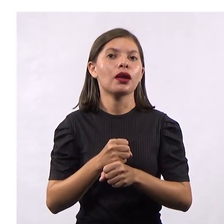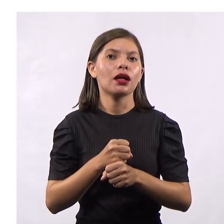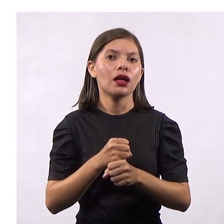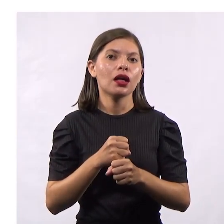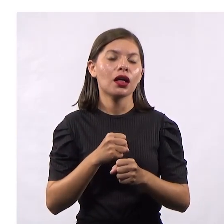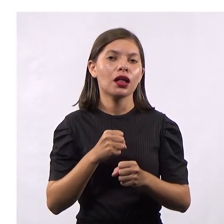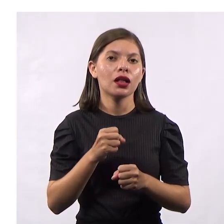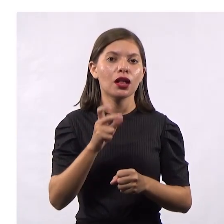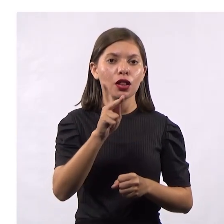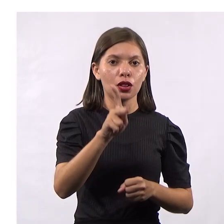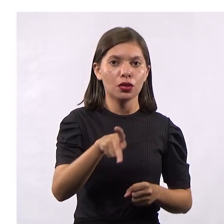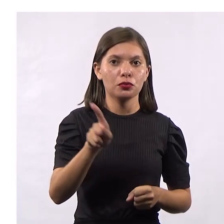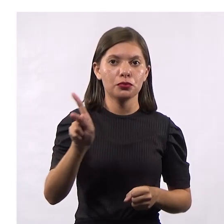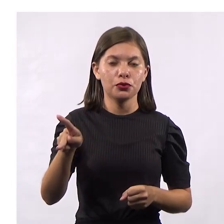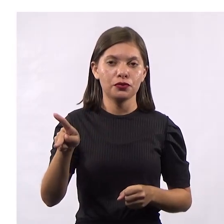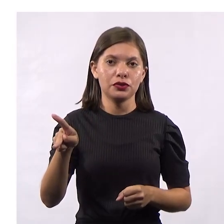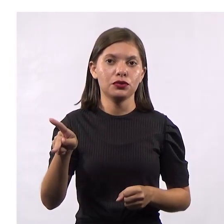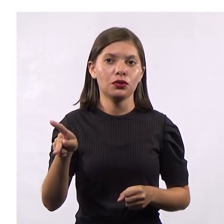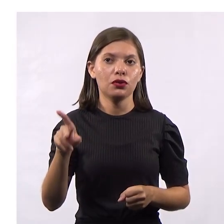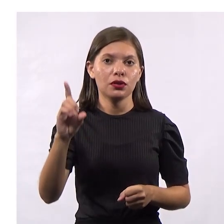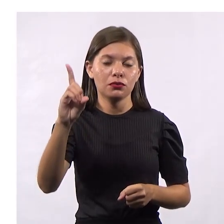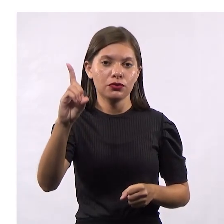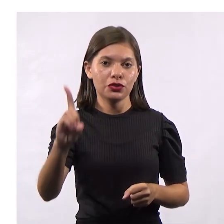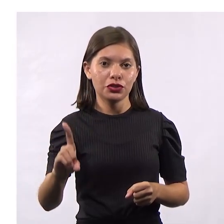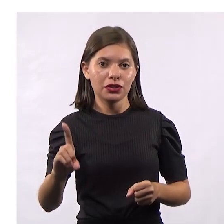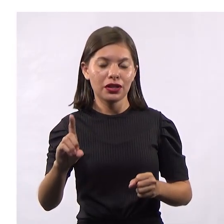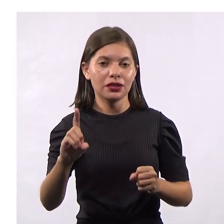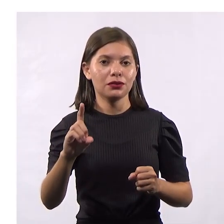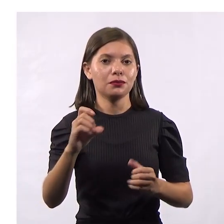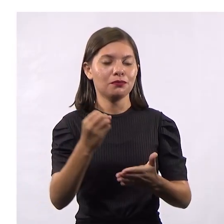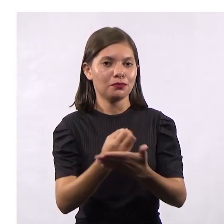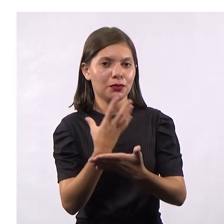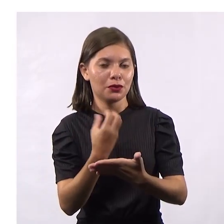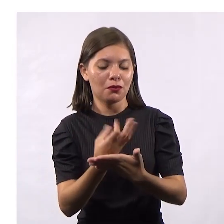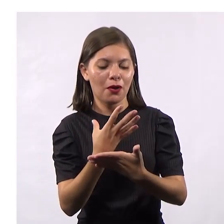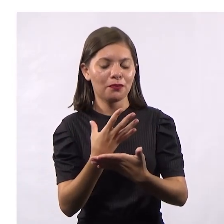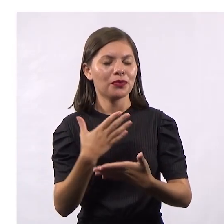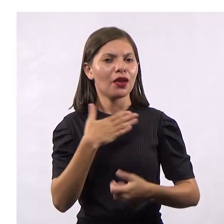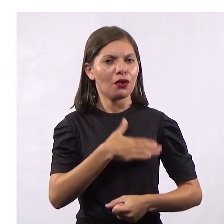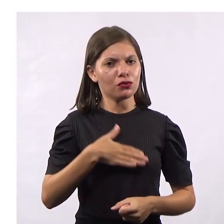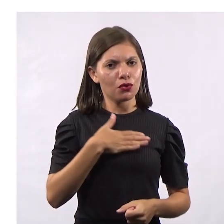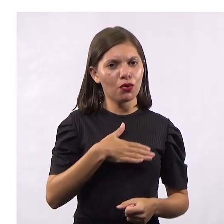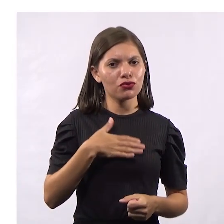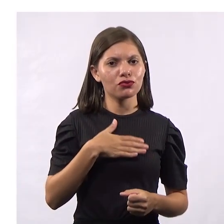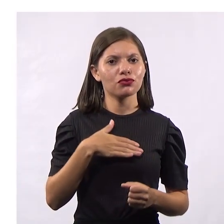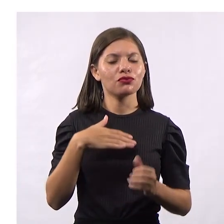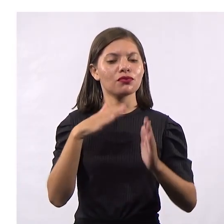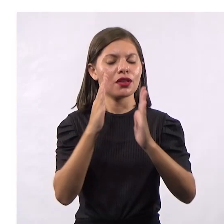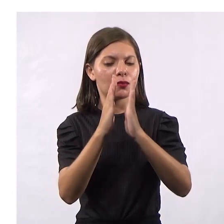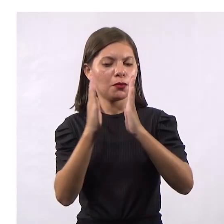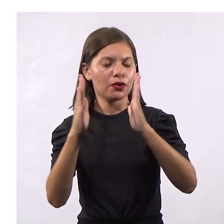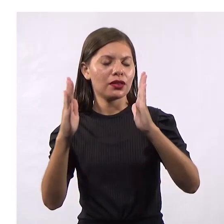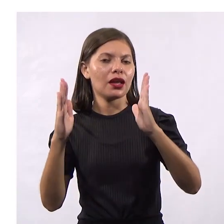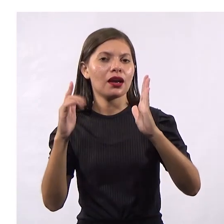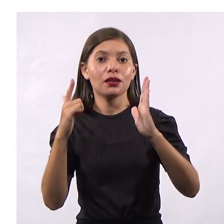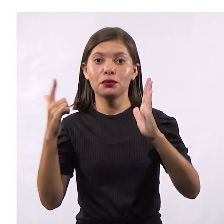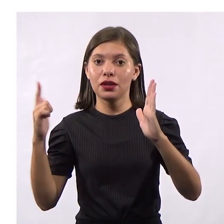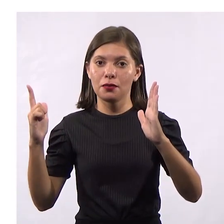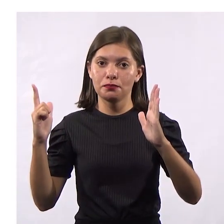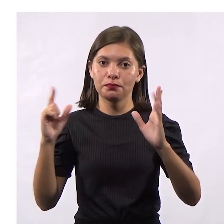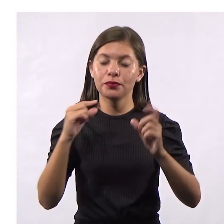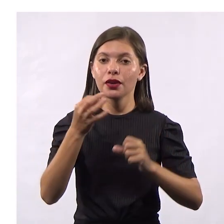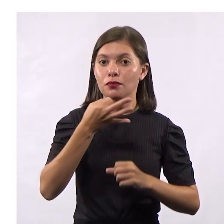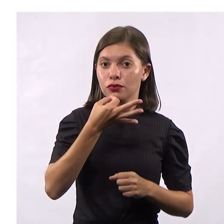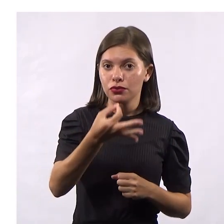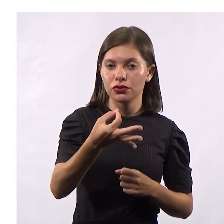professor Matheus Carvalho, que é um professor que tem um manual de direito administrativo, que eu gosto muito, mas não está na minha biblioteca, fica até a sugestão